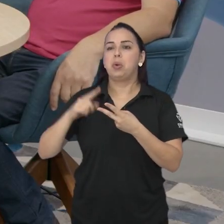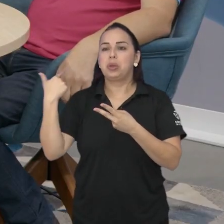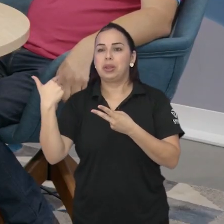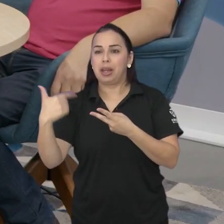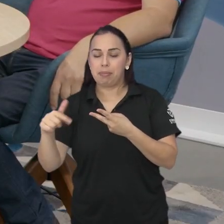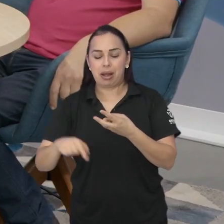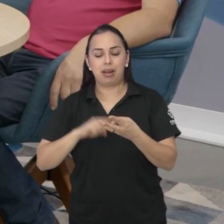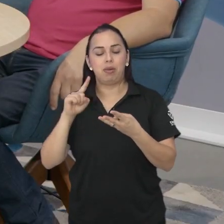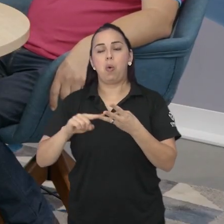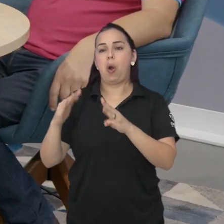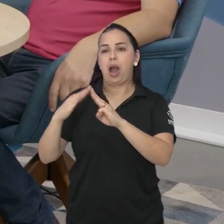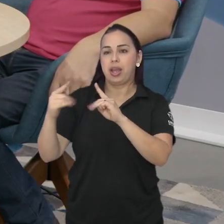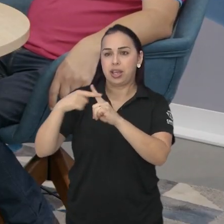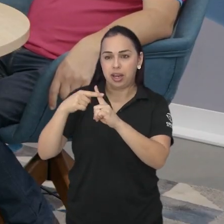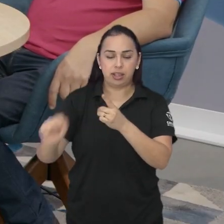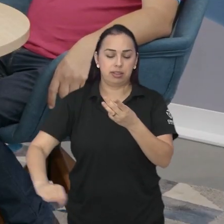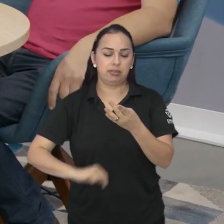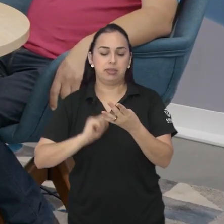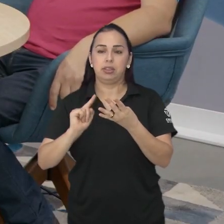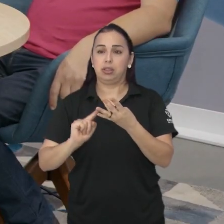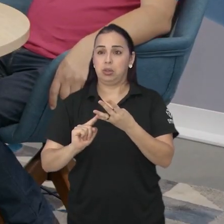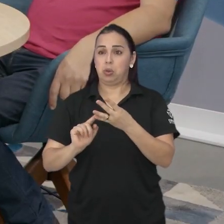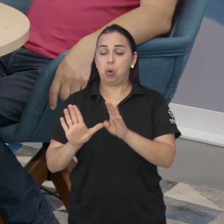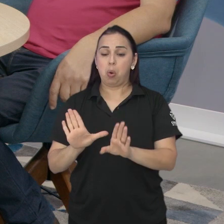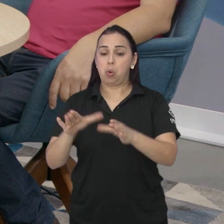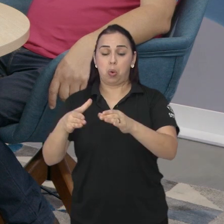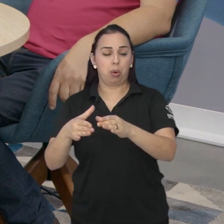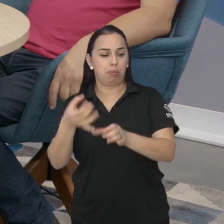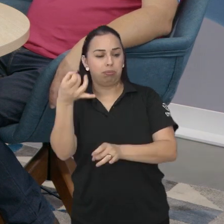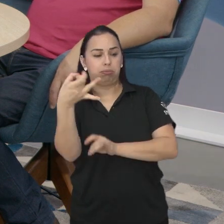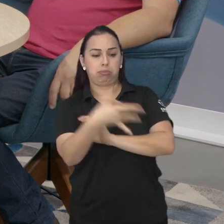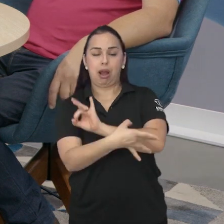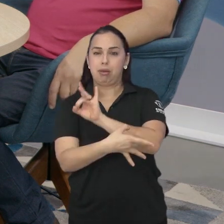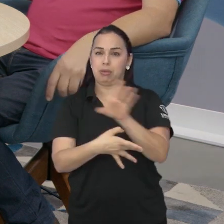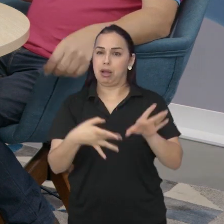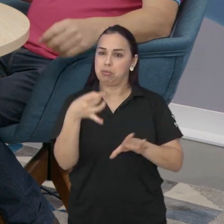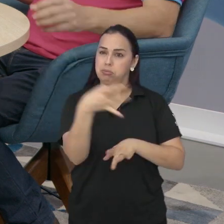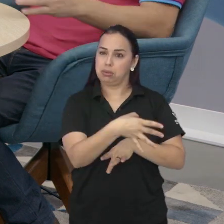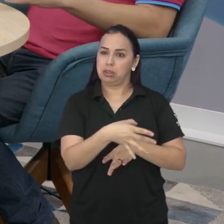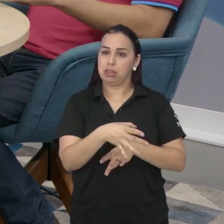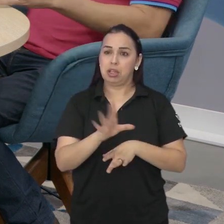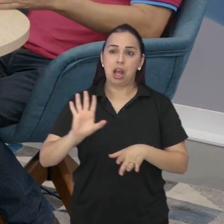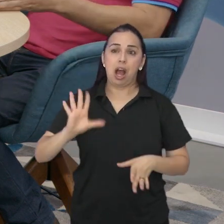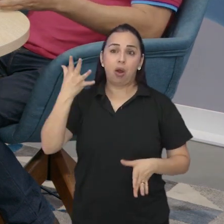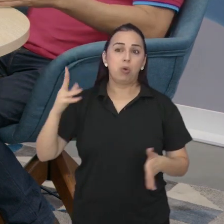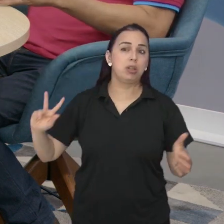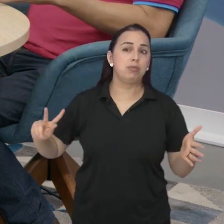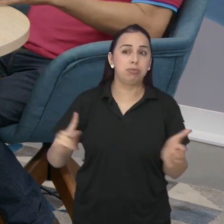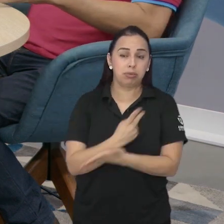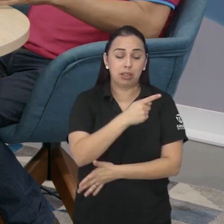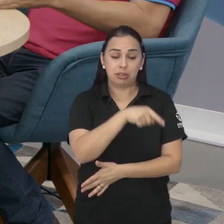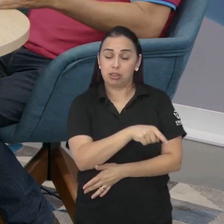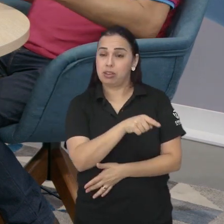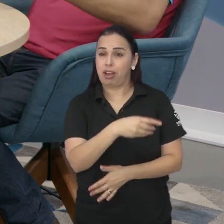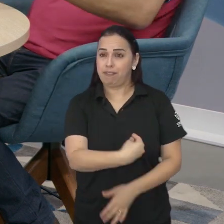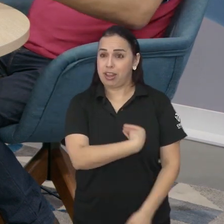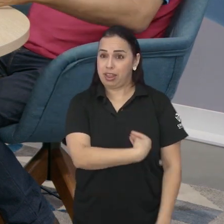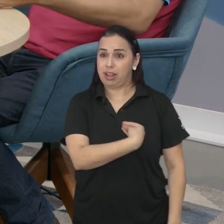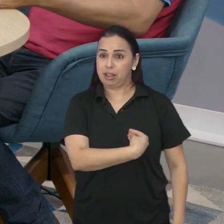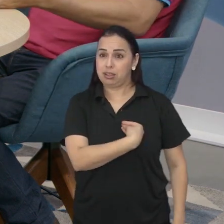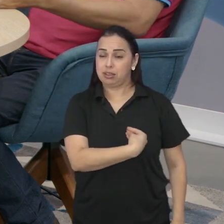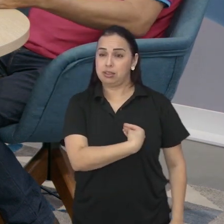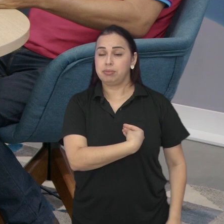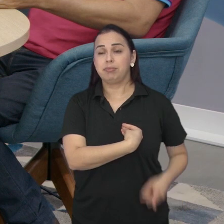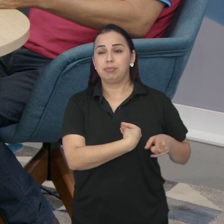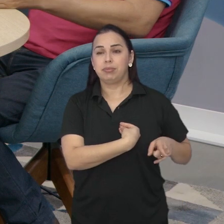seja o emprego, seja a igreja, seja o grupo de pertencimento, que por uma determinada condição que ela se